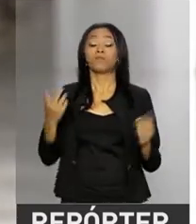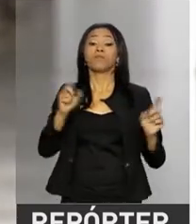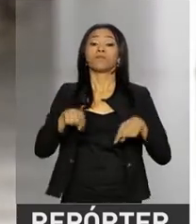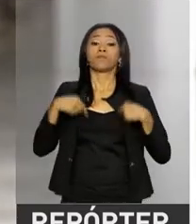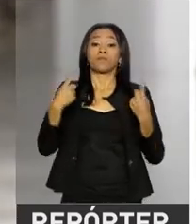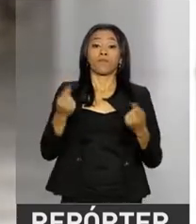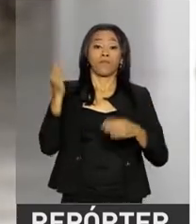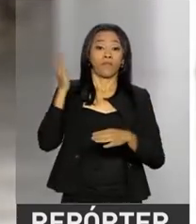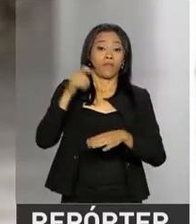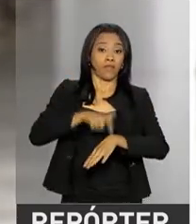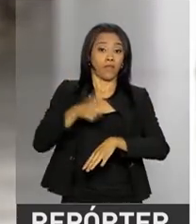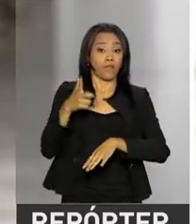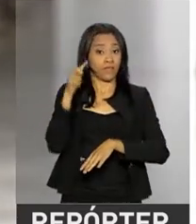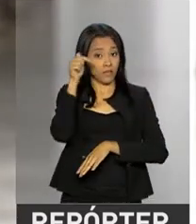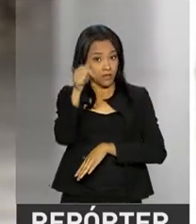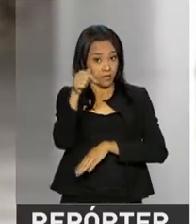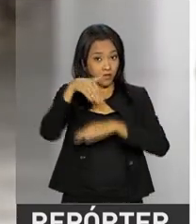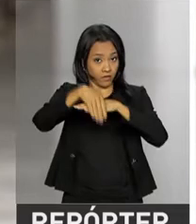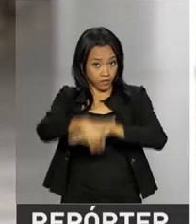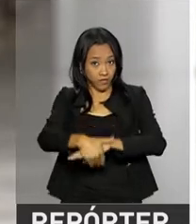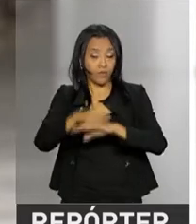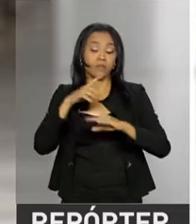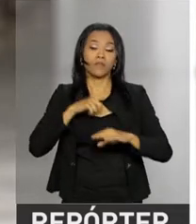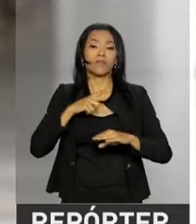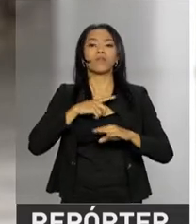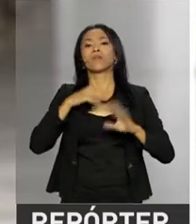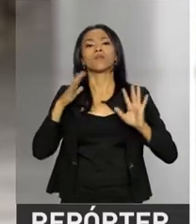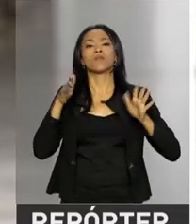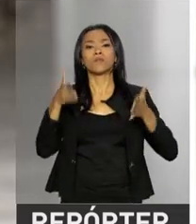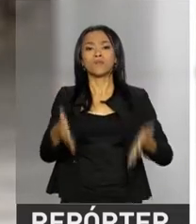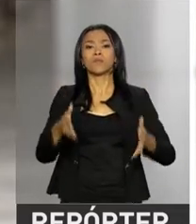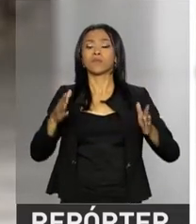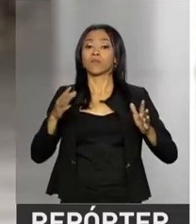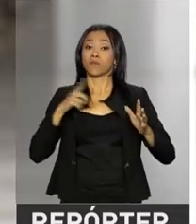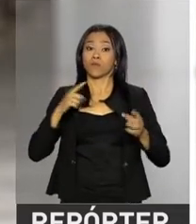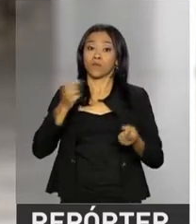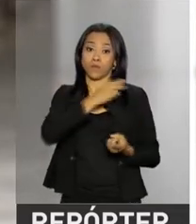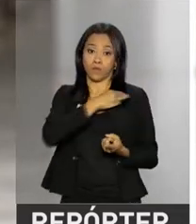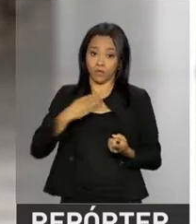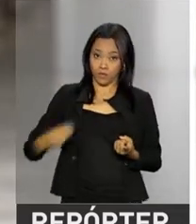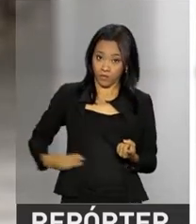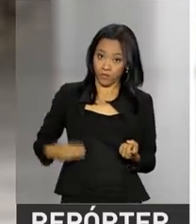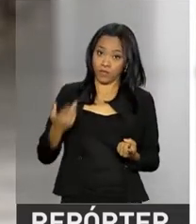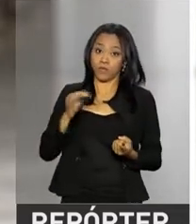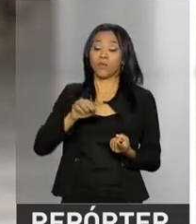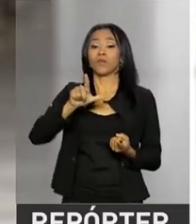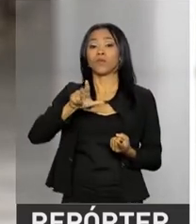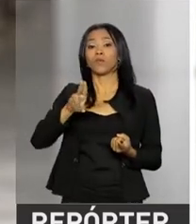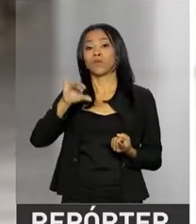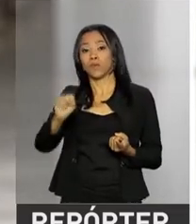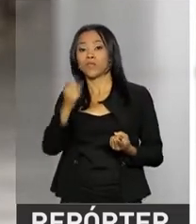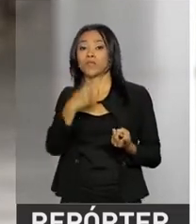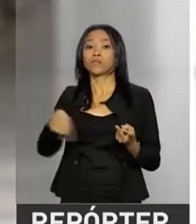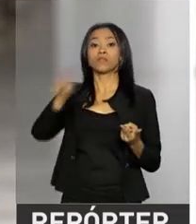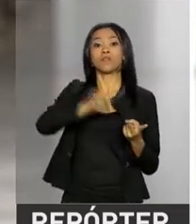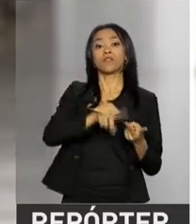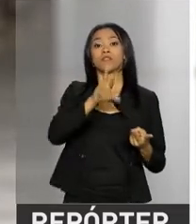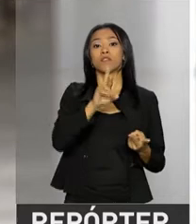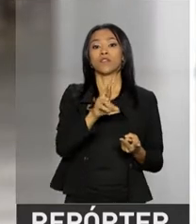7 horas o presidente michel temer participa da cerimônia de posse dos ministros luiz fux e rosa vebber na